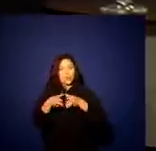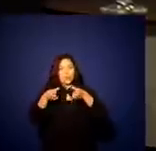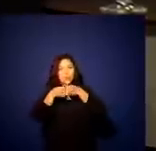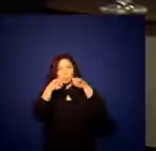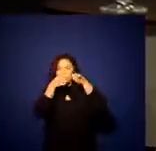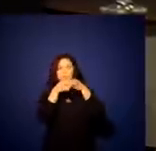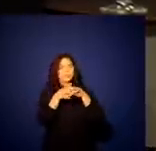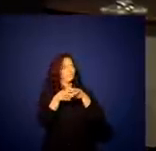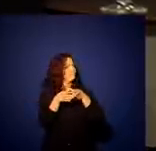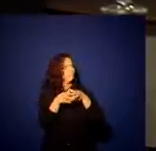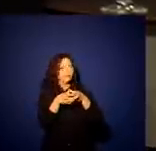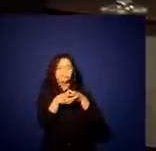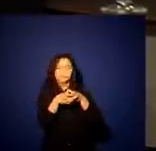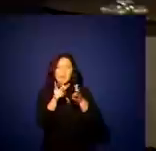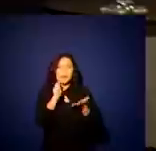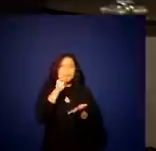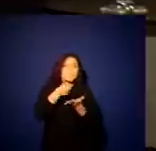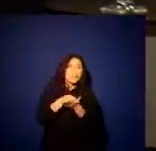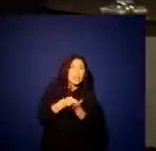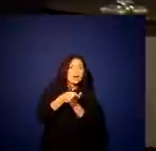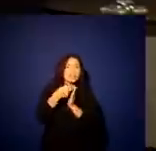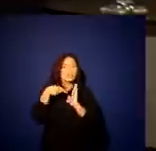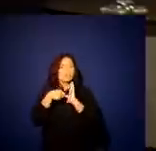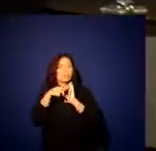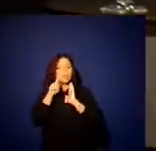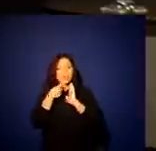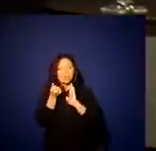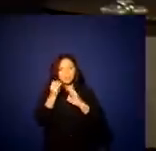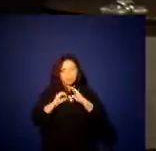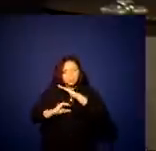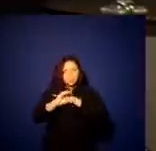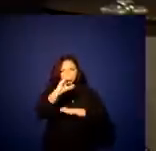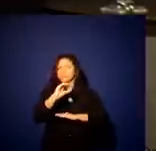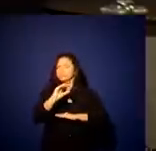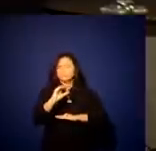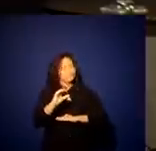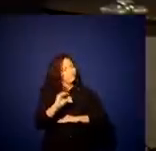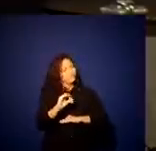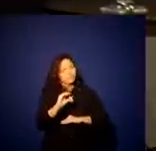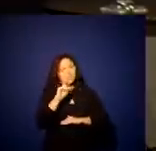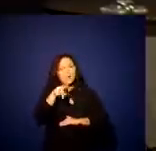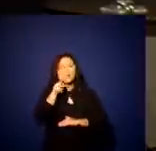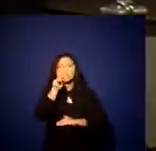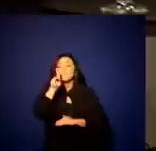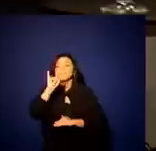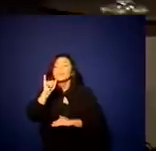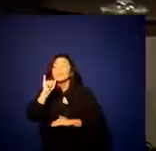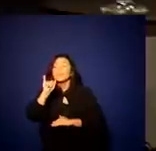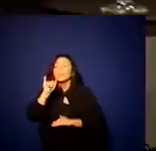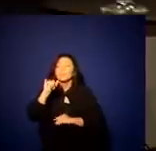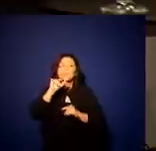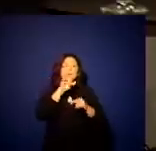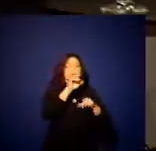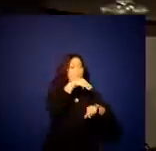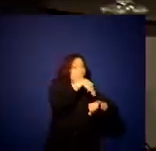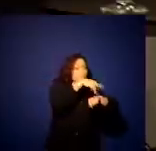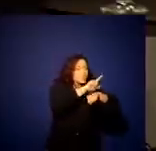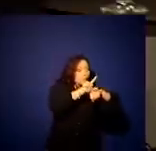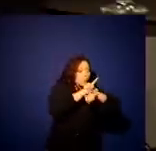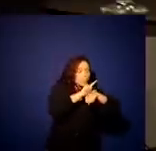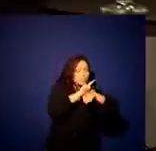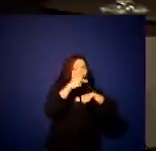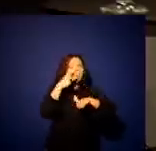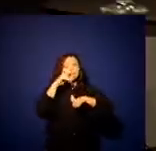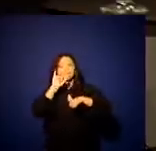e vir por receita e veja me ver a gente vai para olhar o pi Qual que é o pi da Magazine Luiza Qual o piqui da Via Varejo